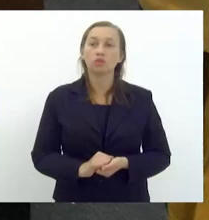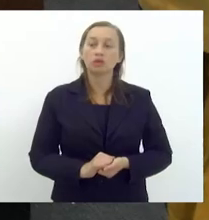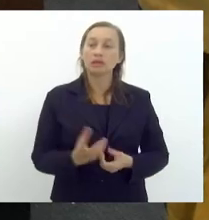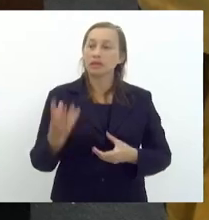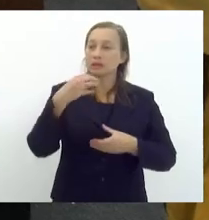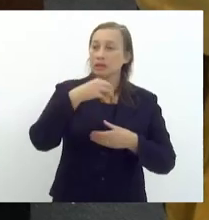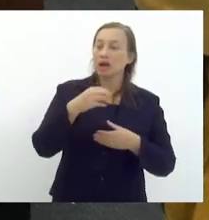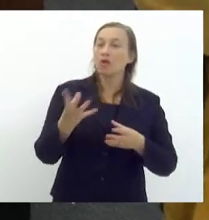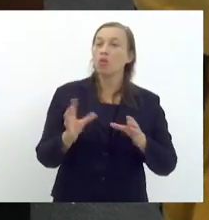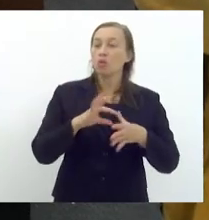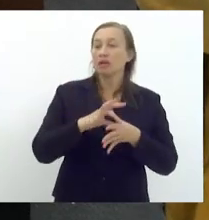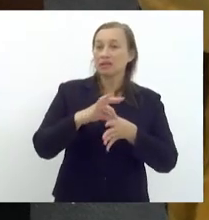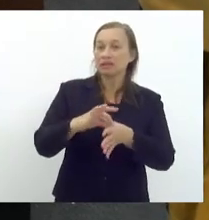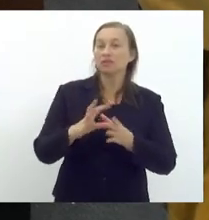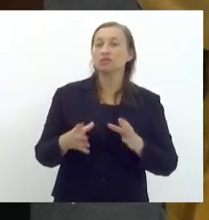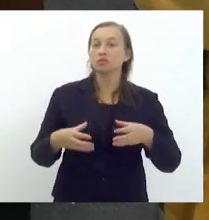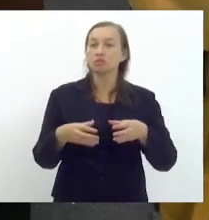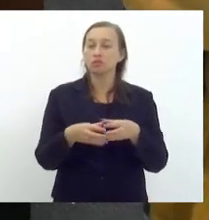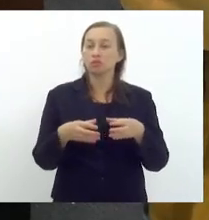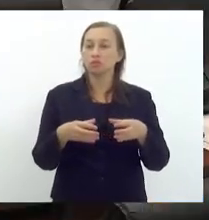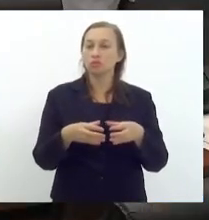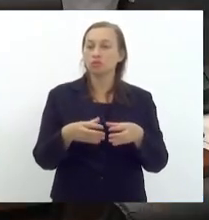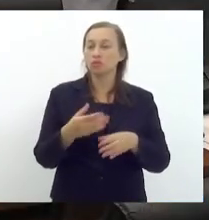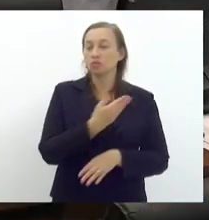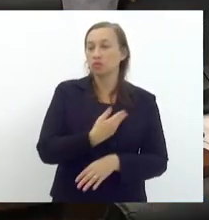liderança do governo caminha pelo voto sim